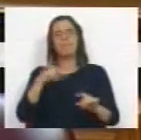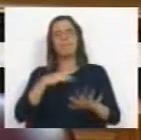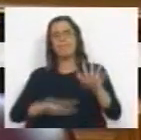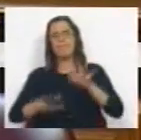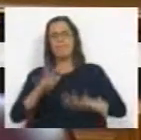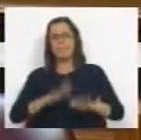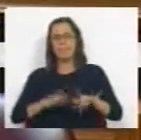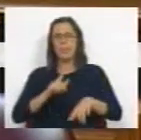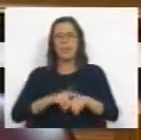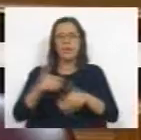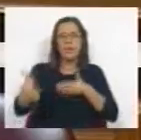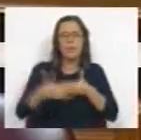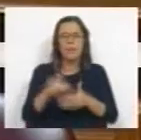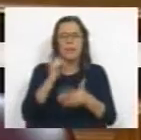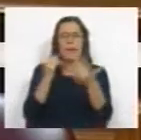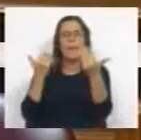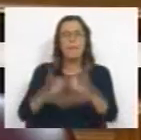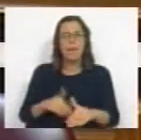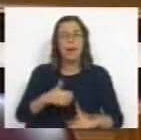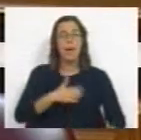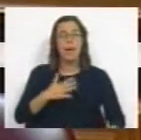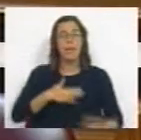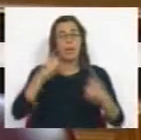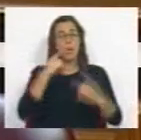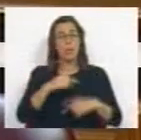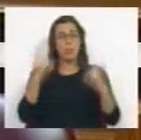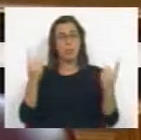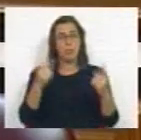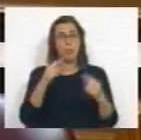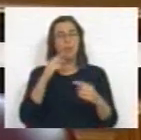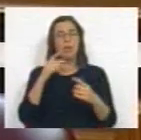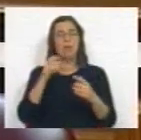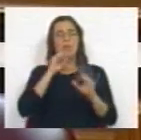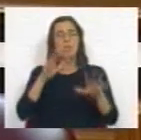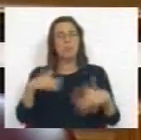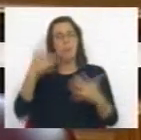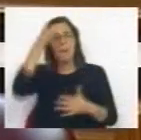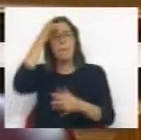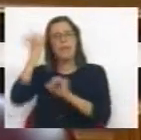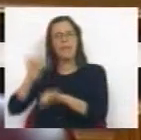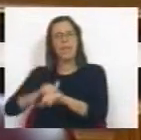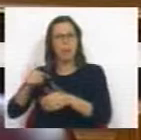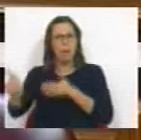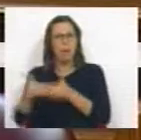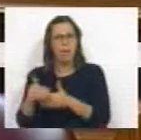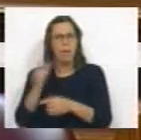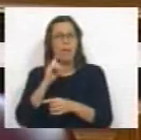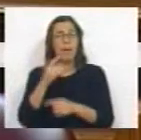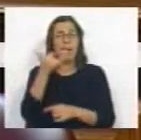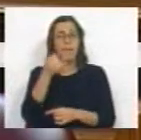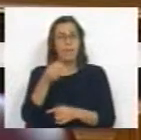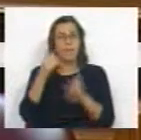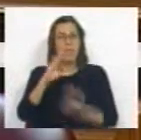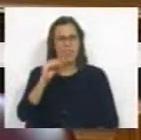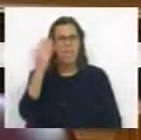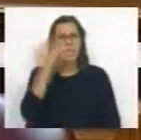o encurtamento dos prazos para as entidades públicas que são consultadas poderem dar o seu parecer. Este prazo passa de 20